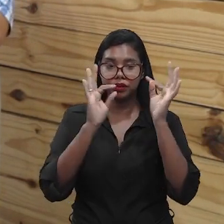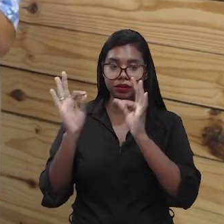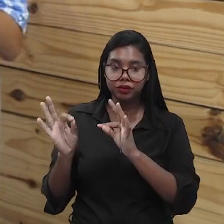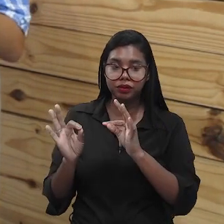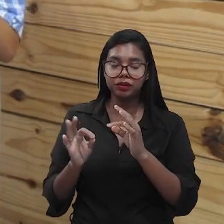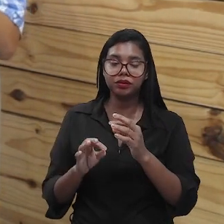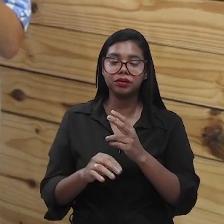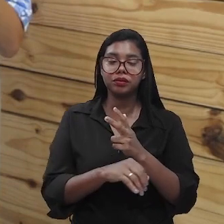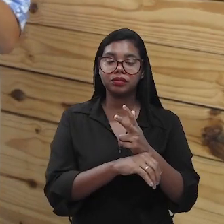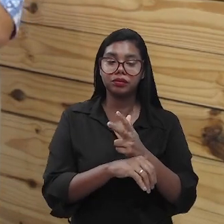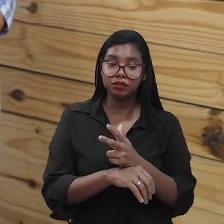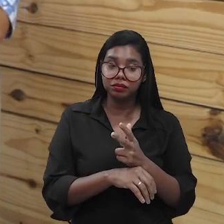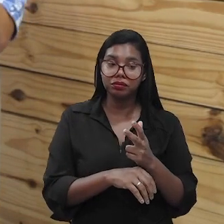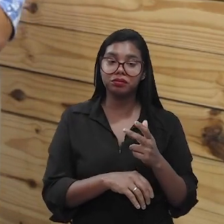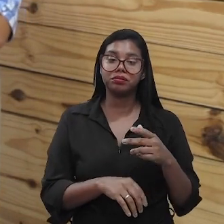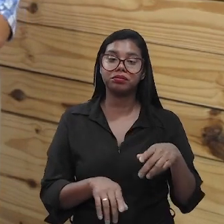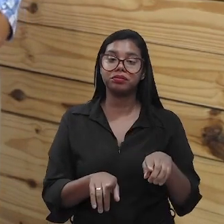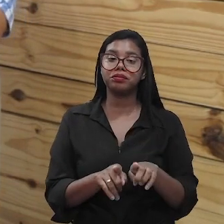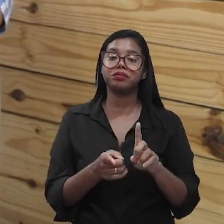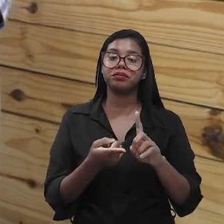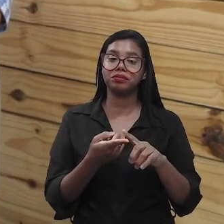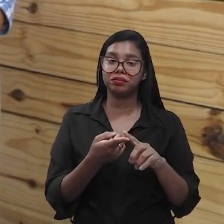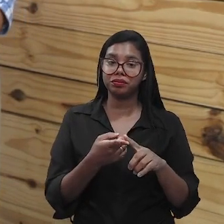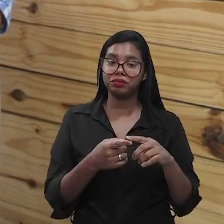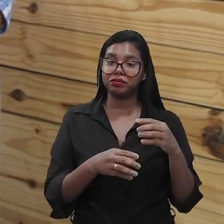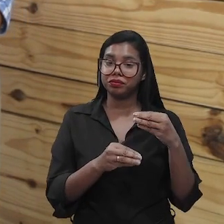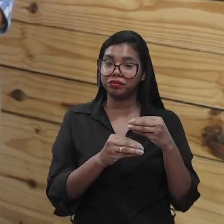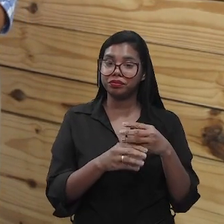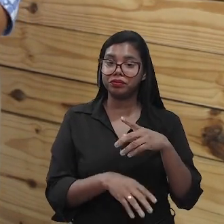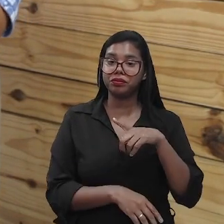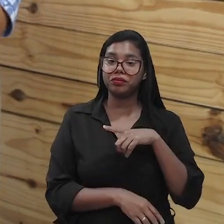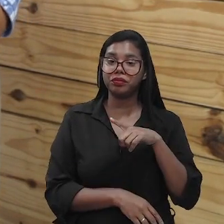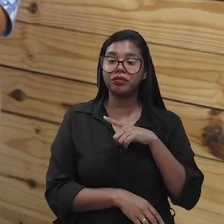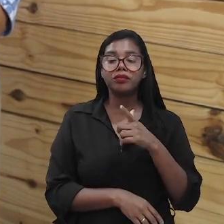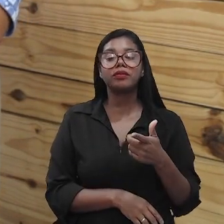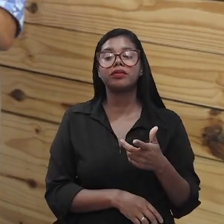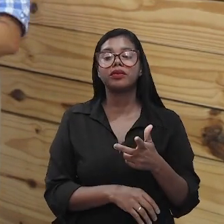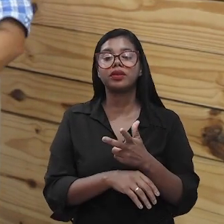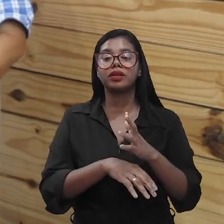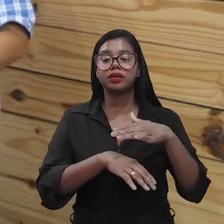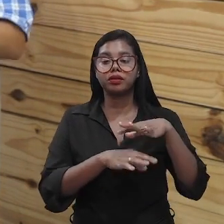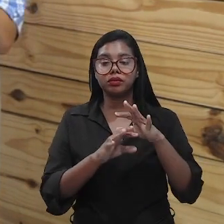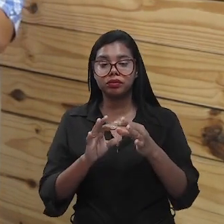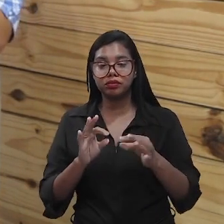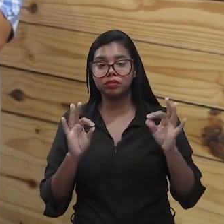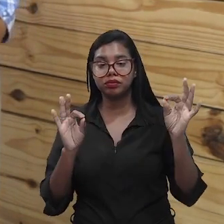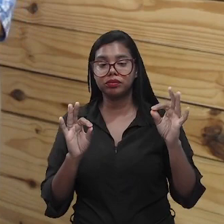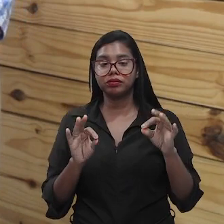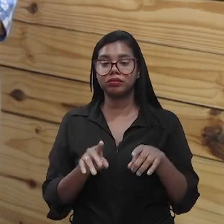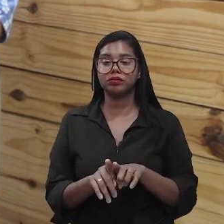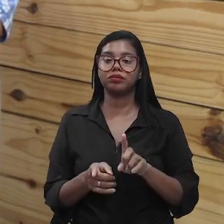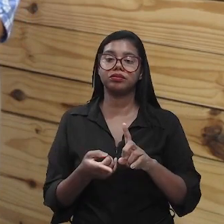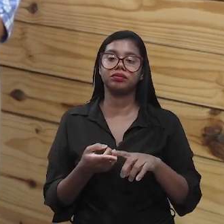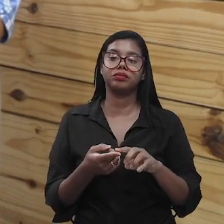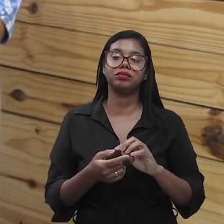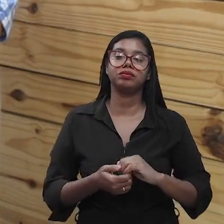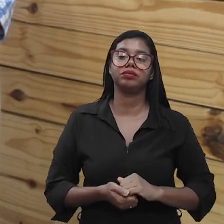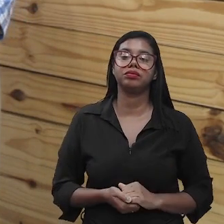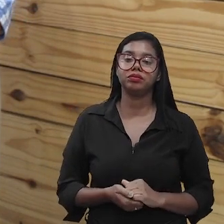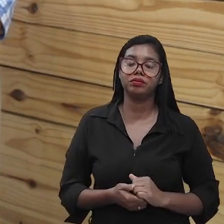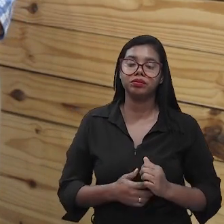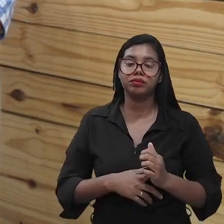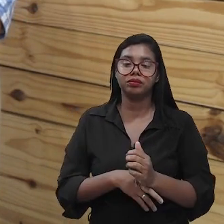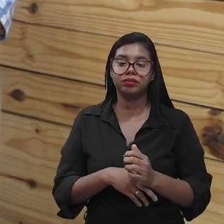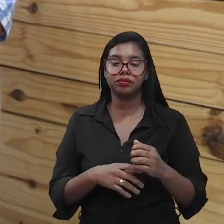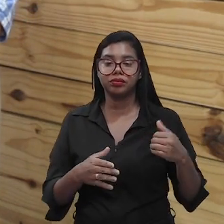apesar de você ter ali um vídeo um pouco mais longo para que fosse um reel. Então foi uma estratégia por quê? Porque eu adaptei o texto. Eu fiz com que o